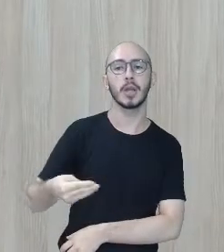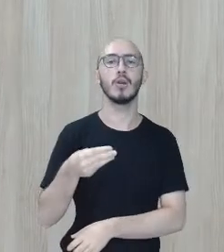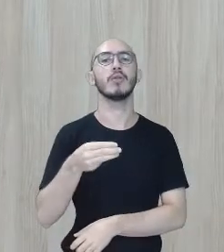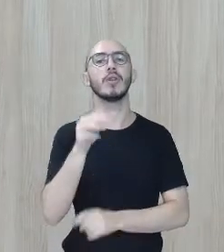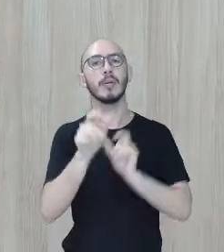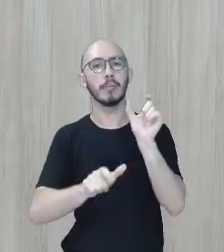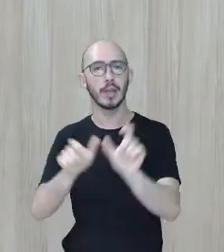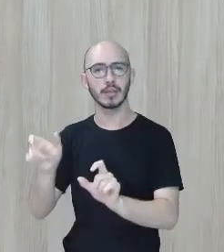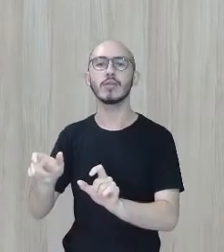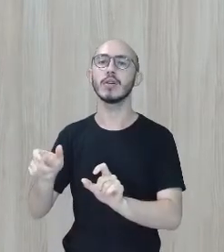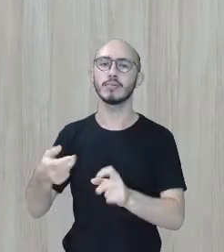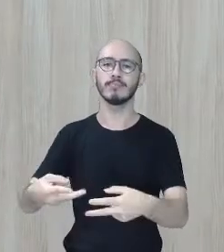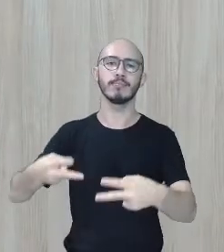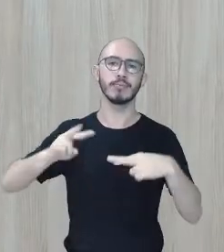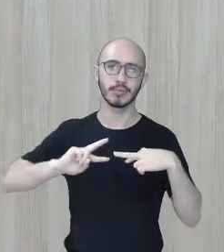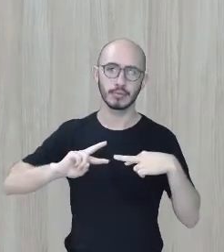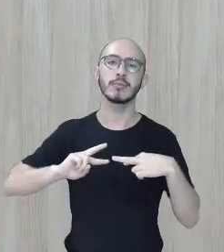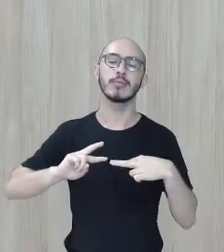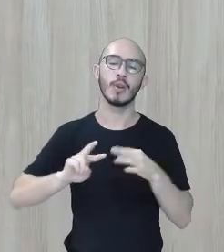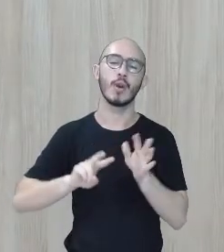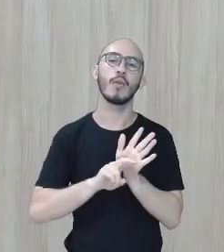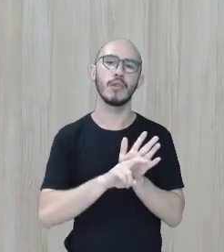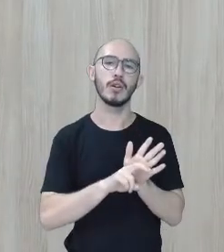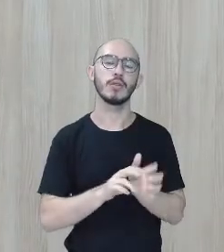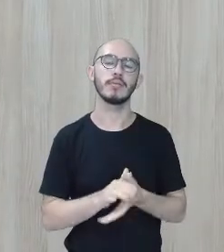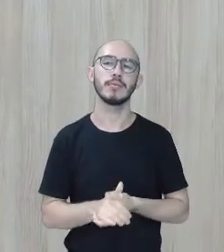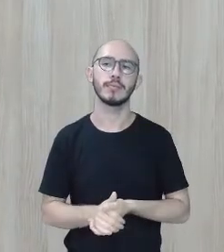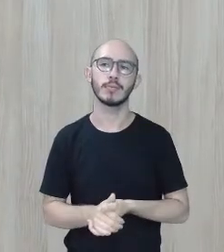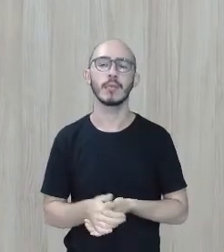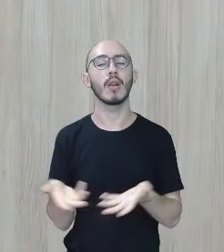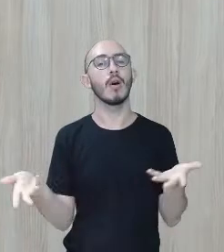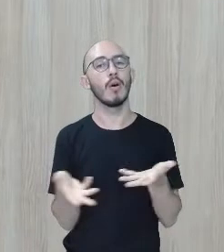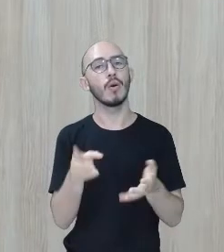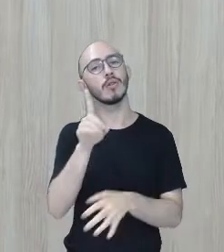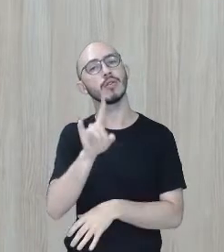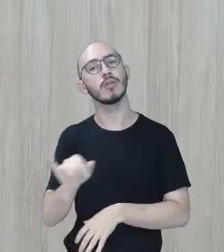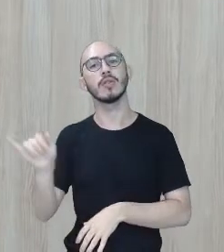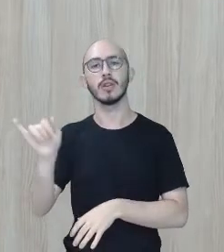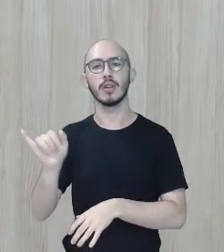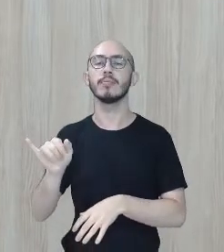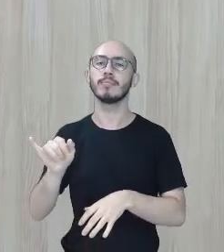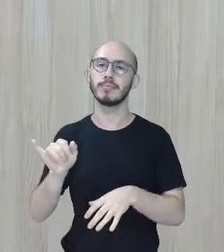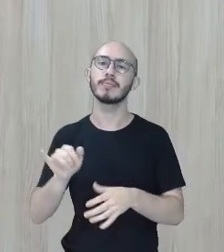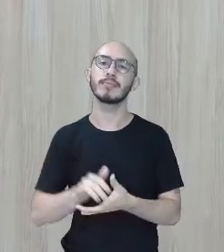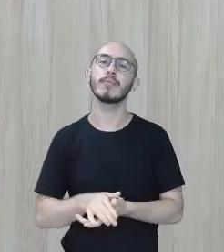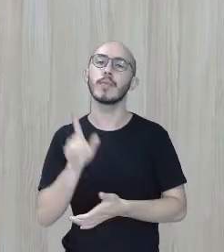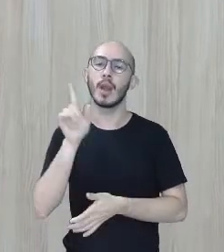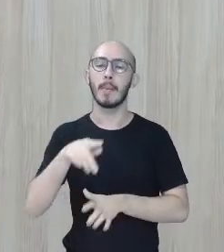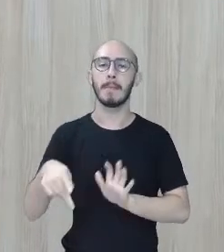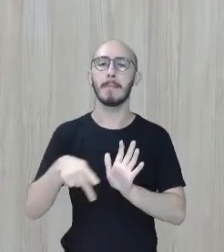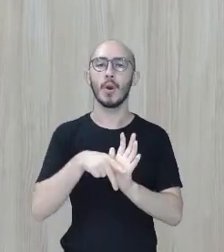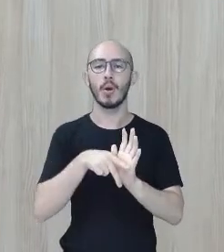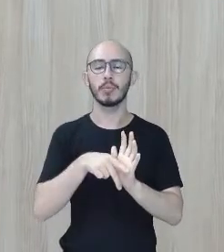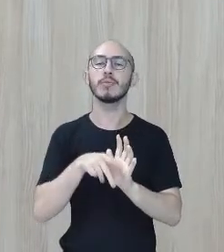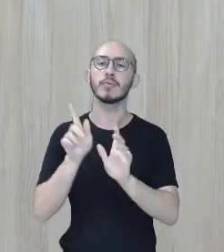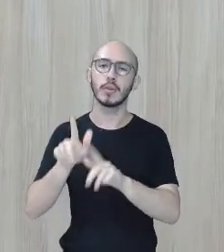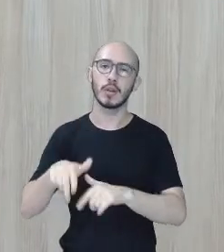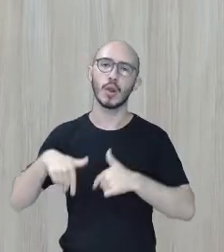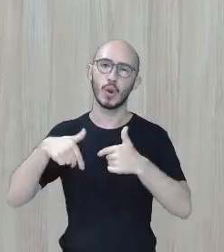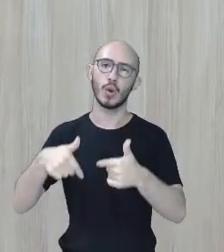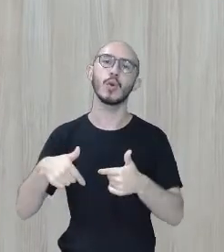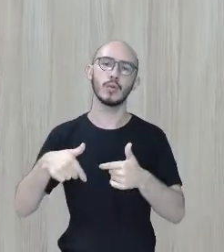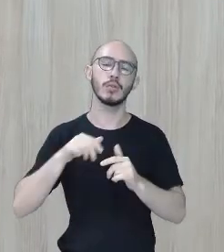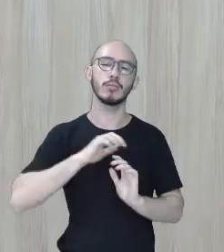pessoas infectadas com esse vírus. Então, o dia hoje é dedicado realmente à luta, né? Um